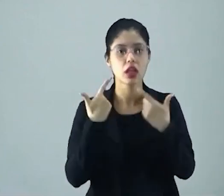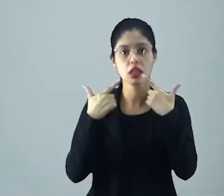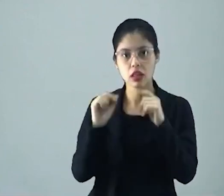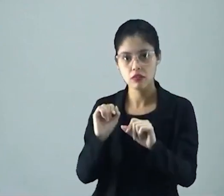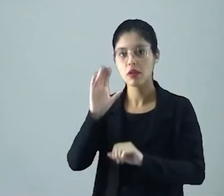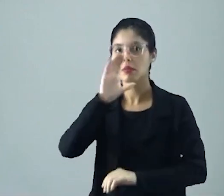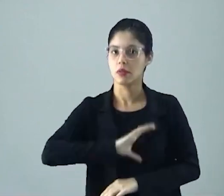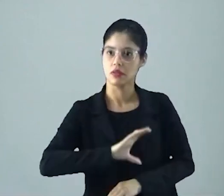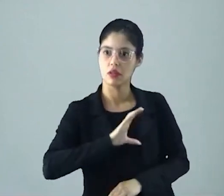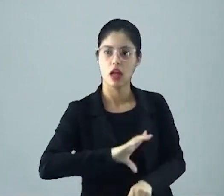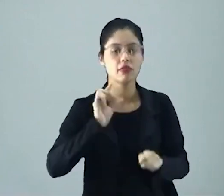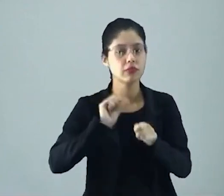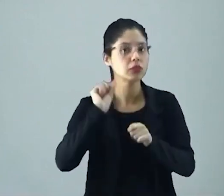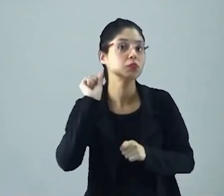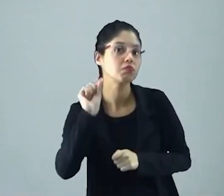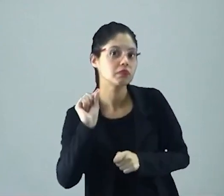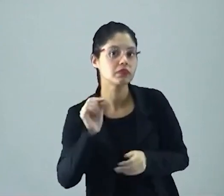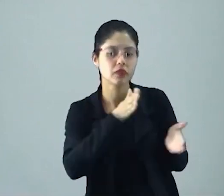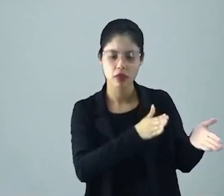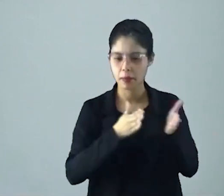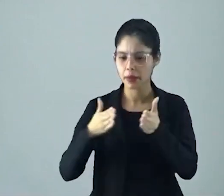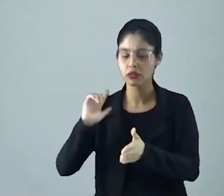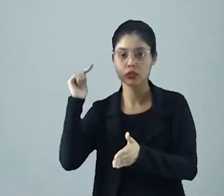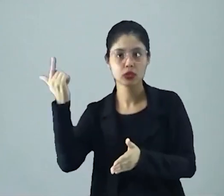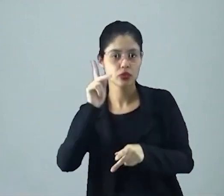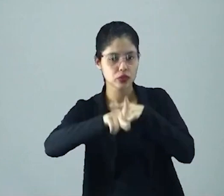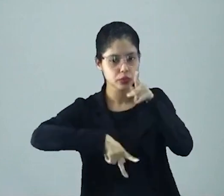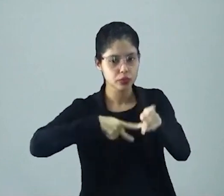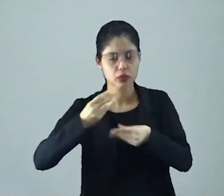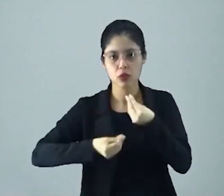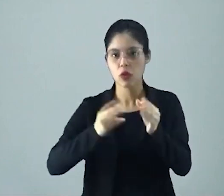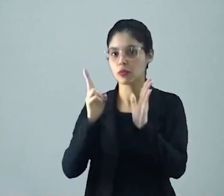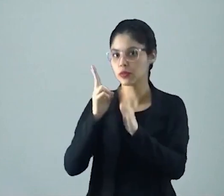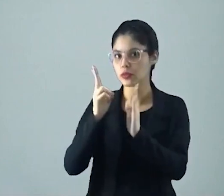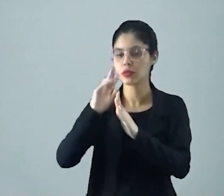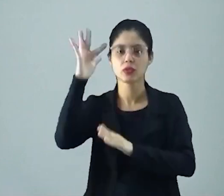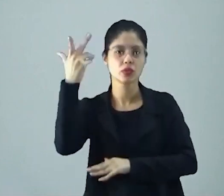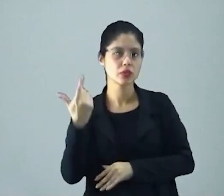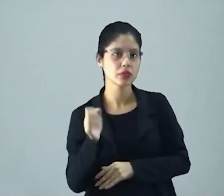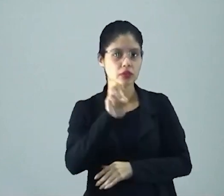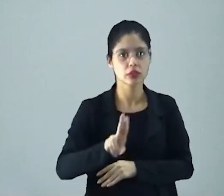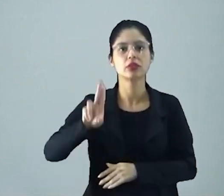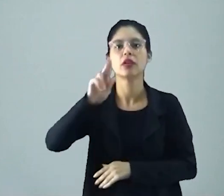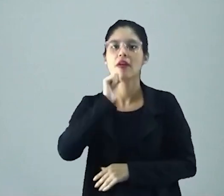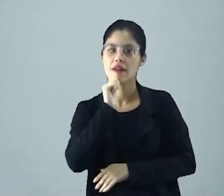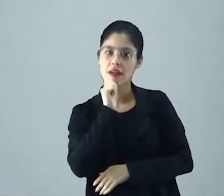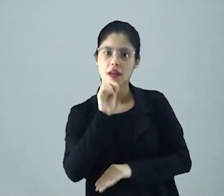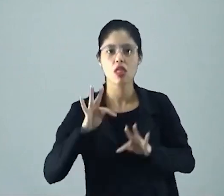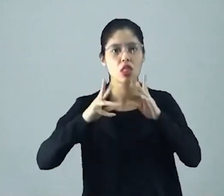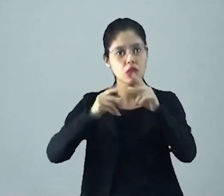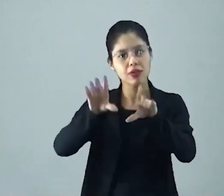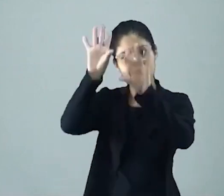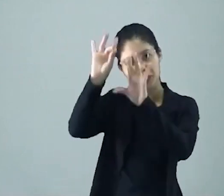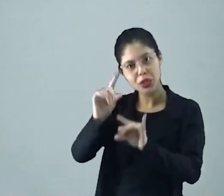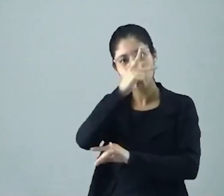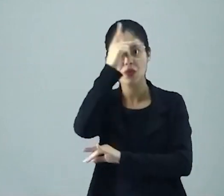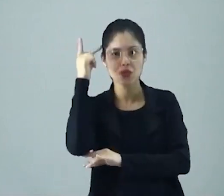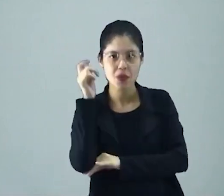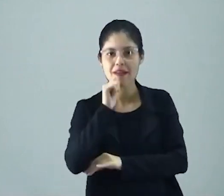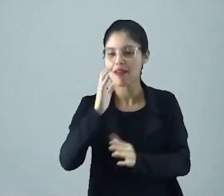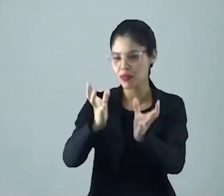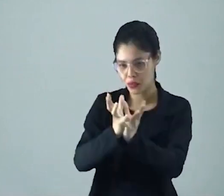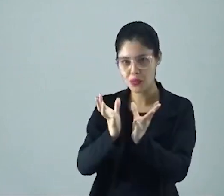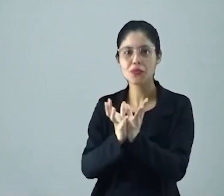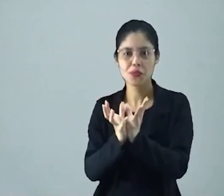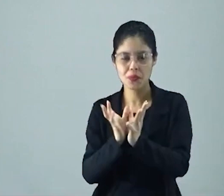língua portuguesa ela foi formada a partir de outros povos, como os indígenas, africanos, europeus. Então, todas essas pessoas,